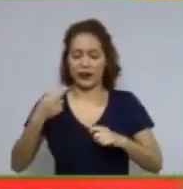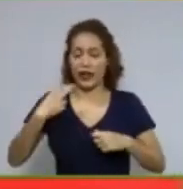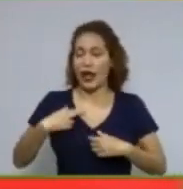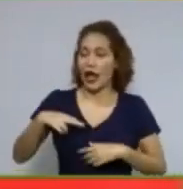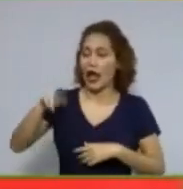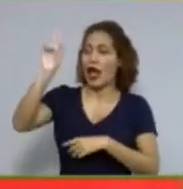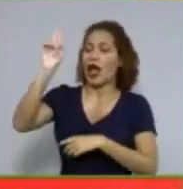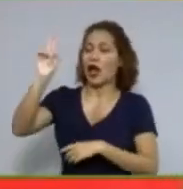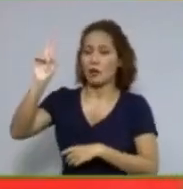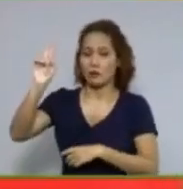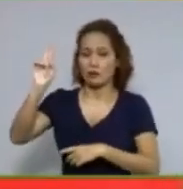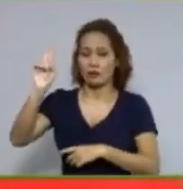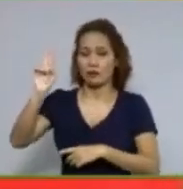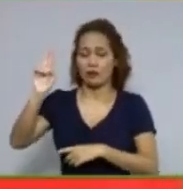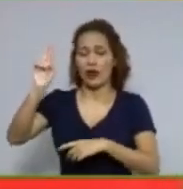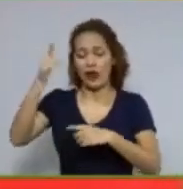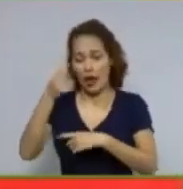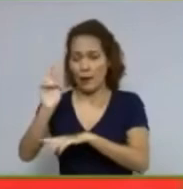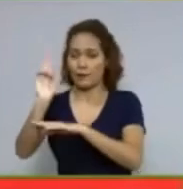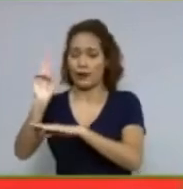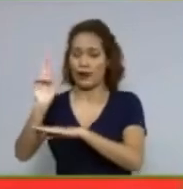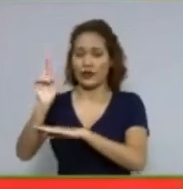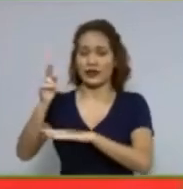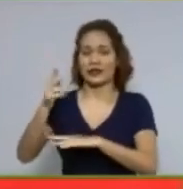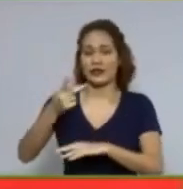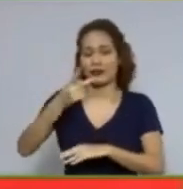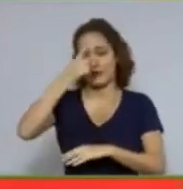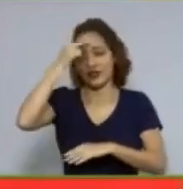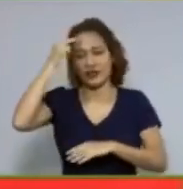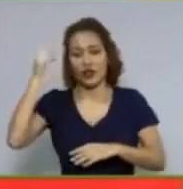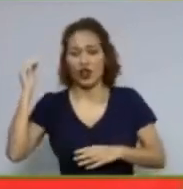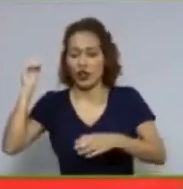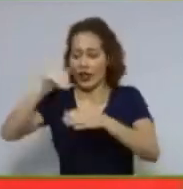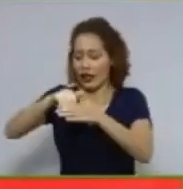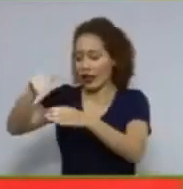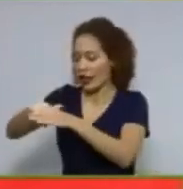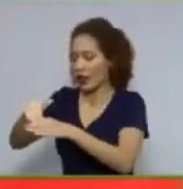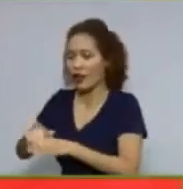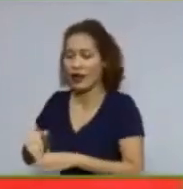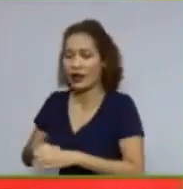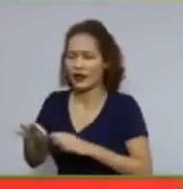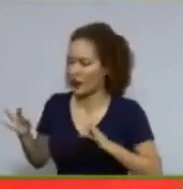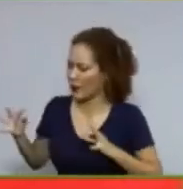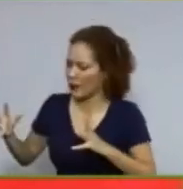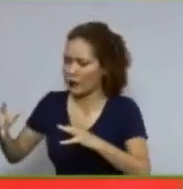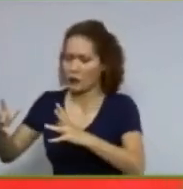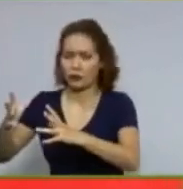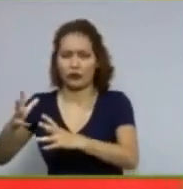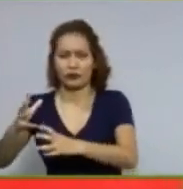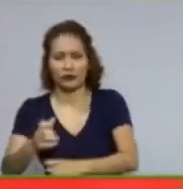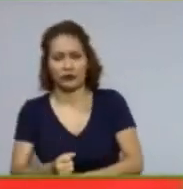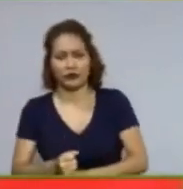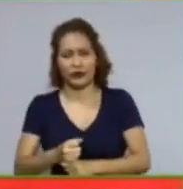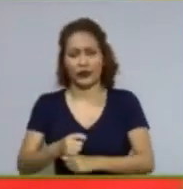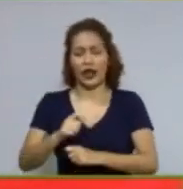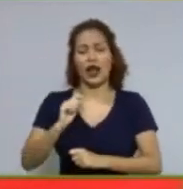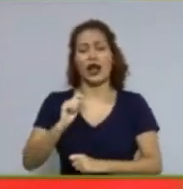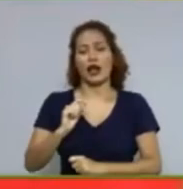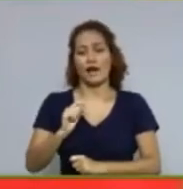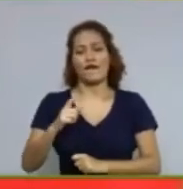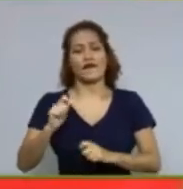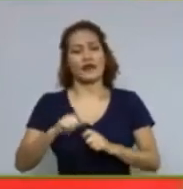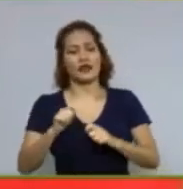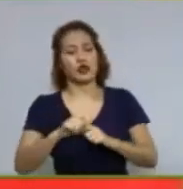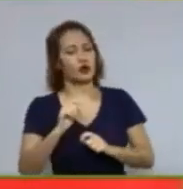sobre forma de Delegados que serão inscritos hoje depois de eleitos em urna no bairro onde toda a população do bairro pode votar significa